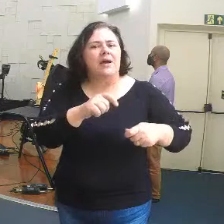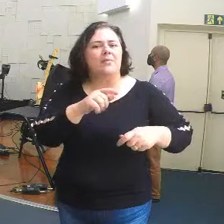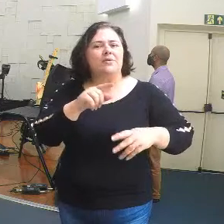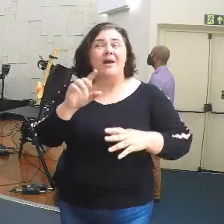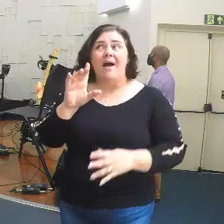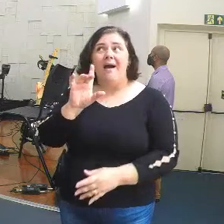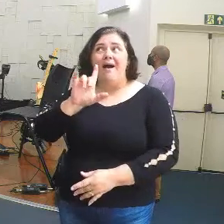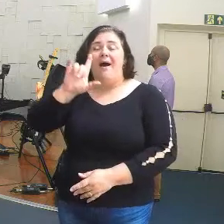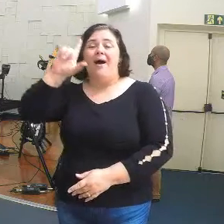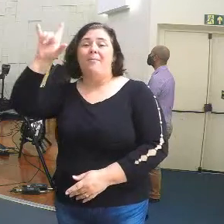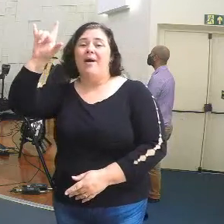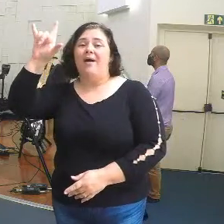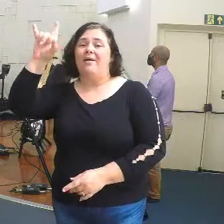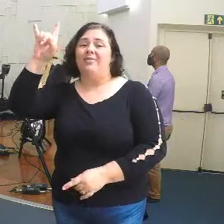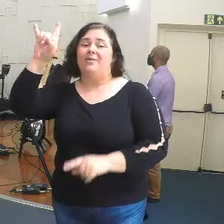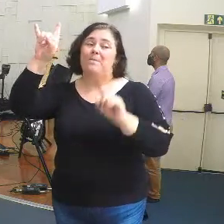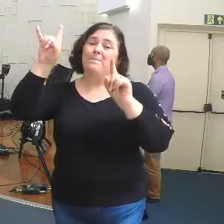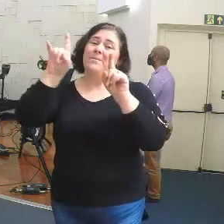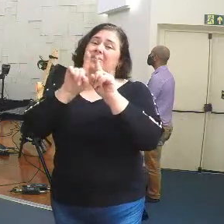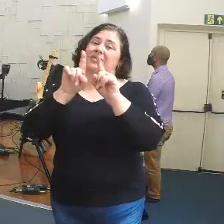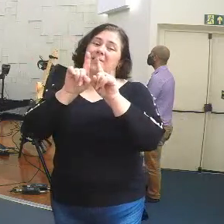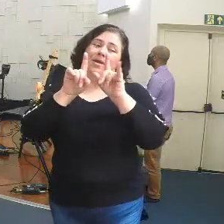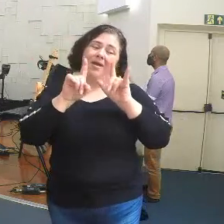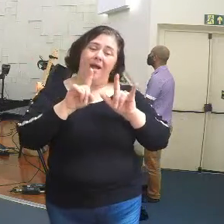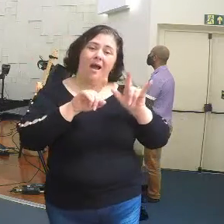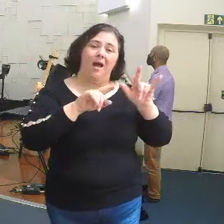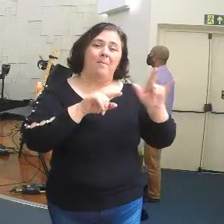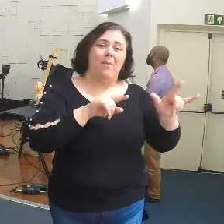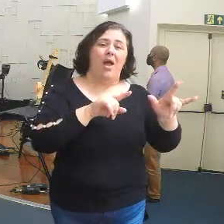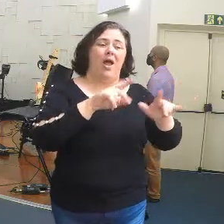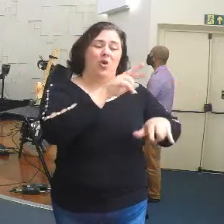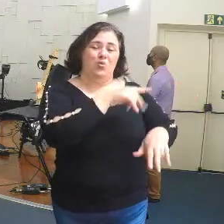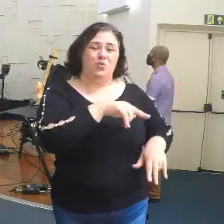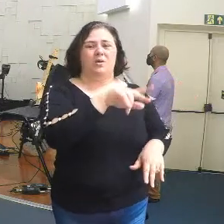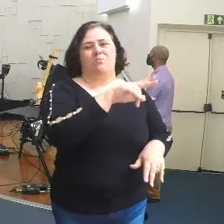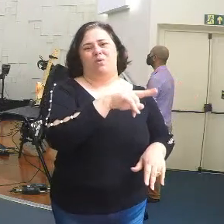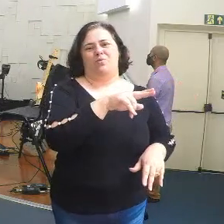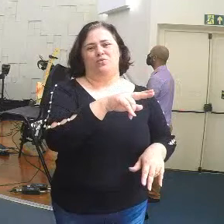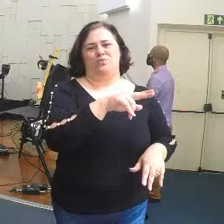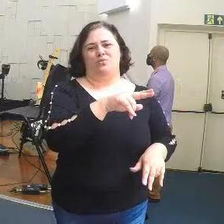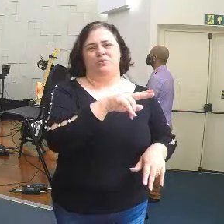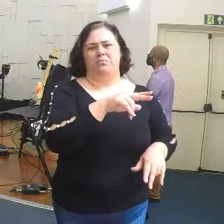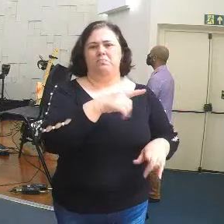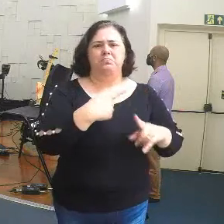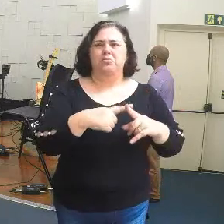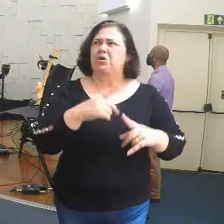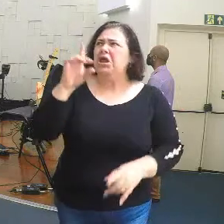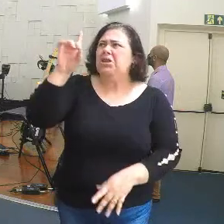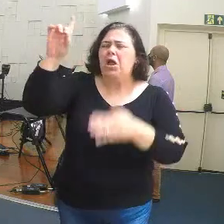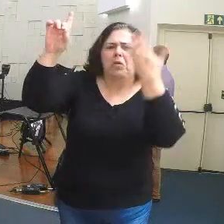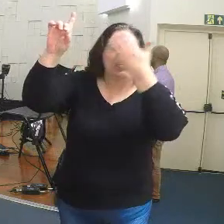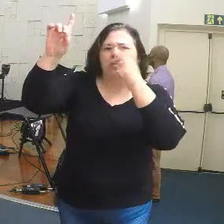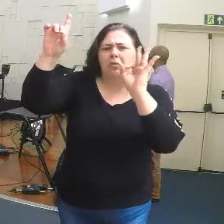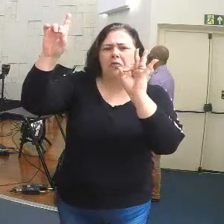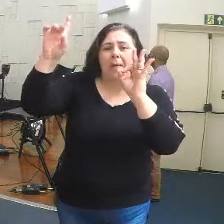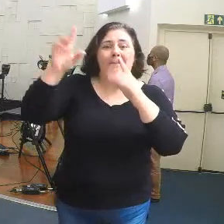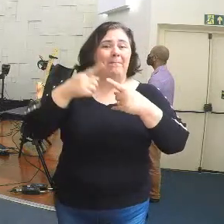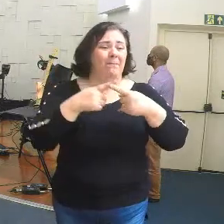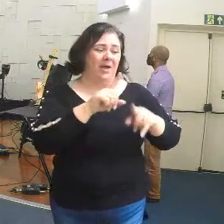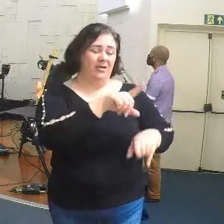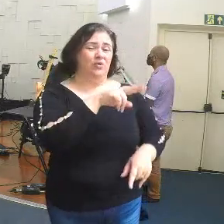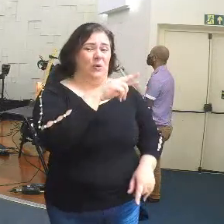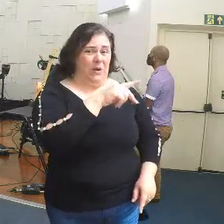não pode amar a Deus, a quem não vê. Ora, temos da parte dele este mandamento,